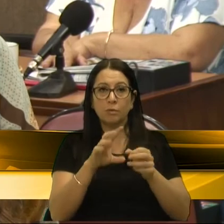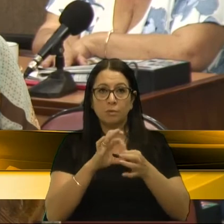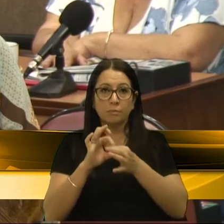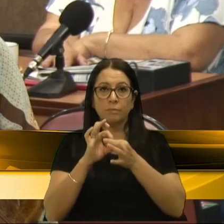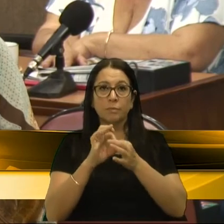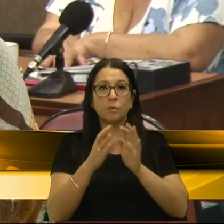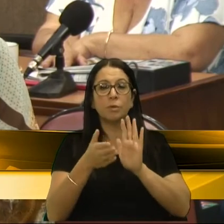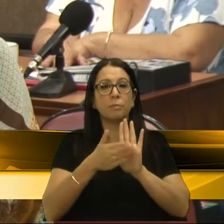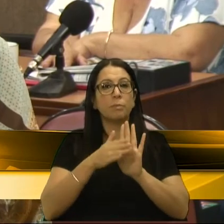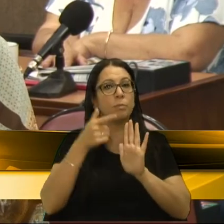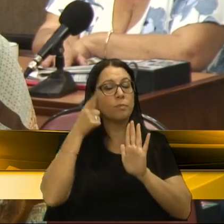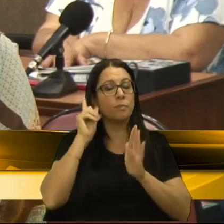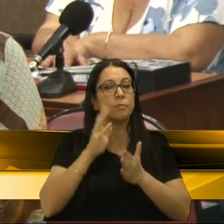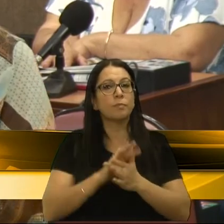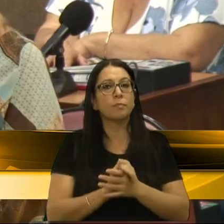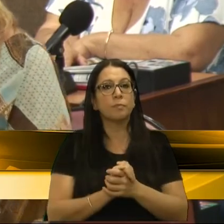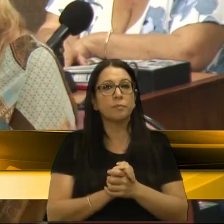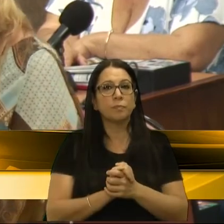a pauta de ontem?